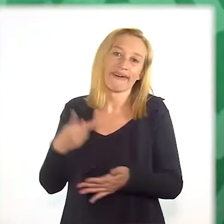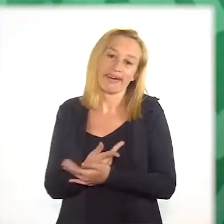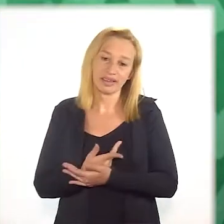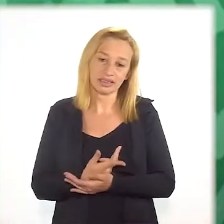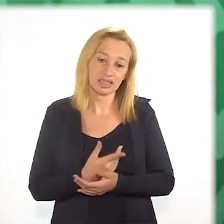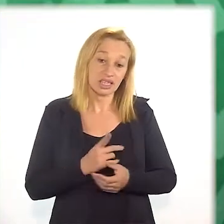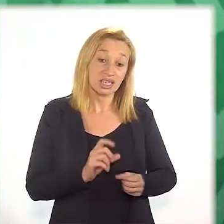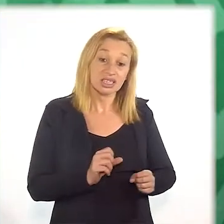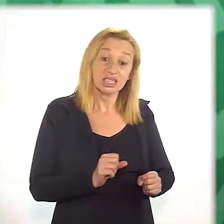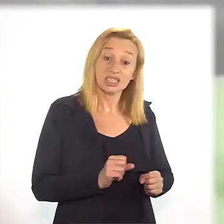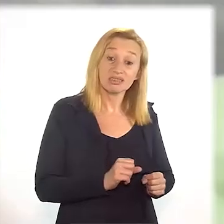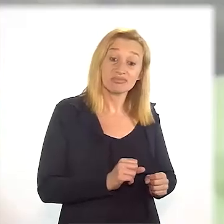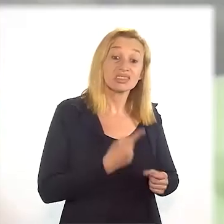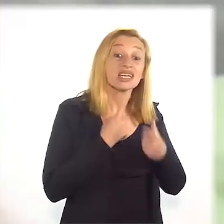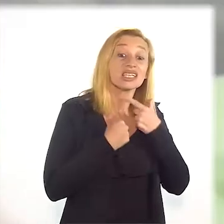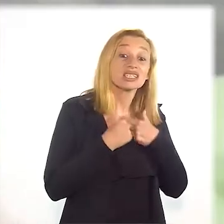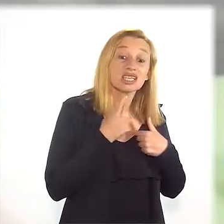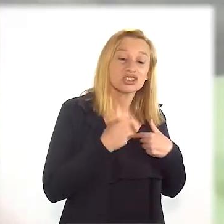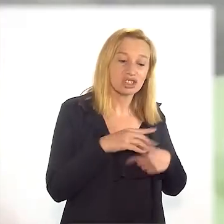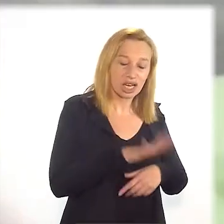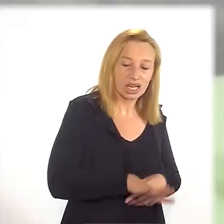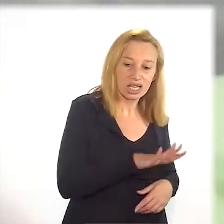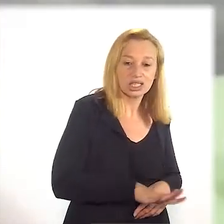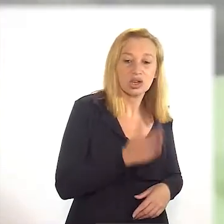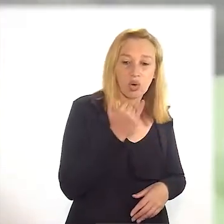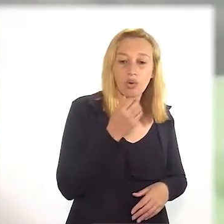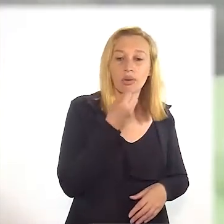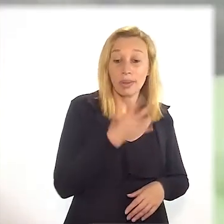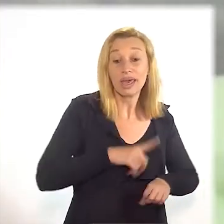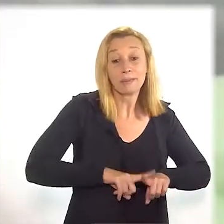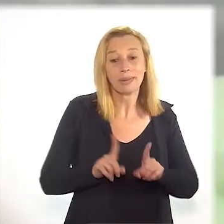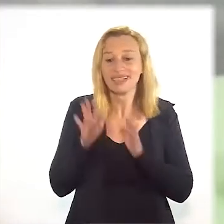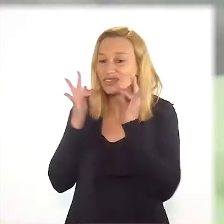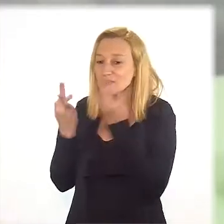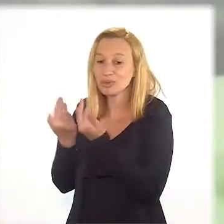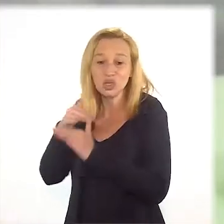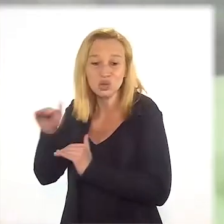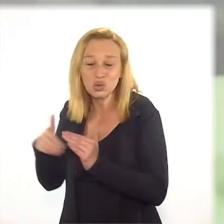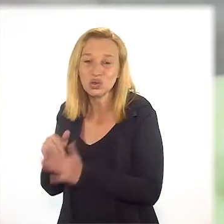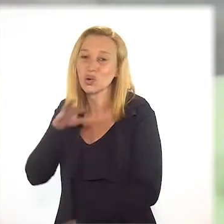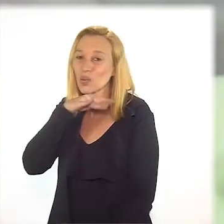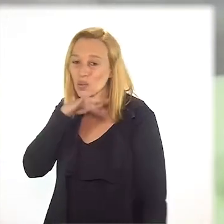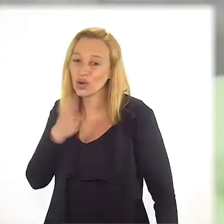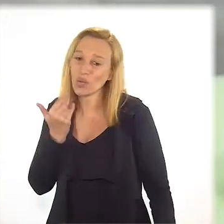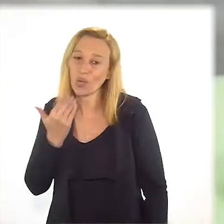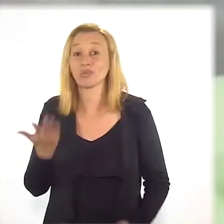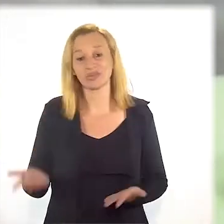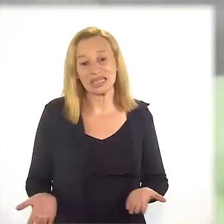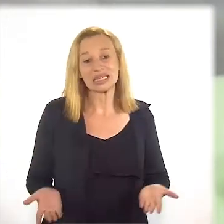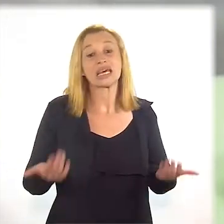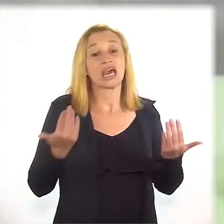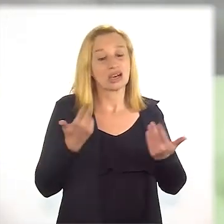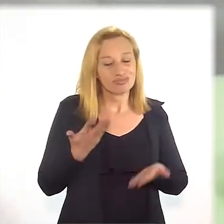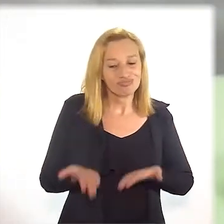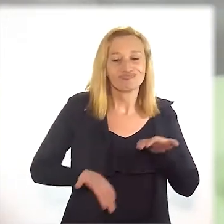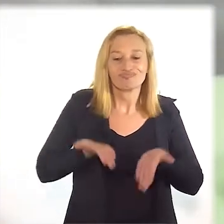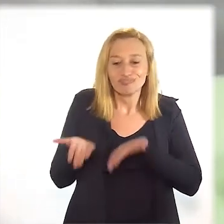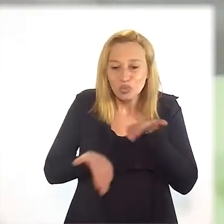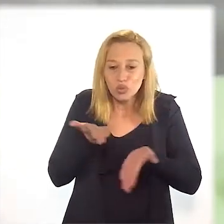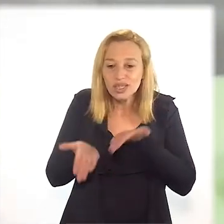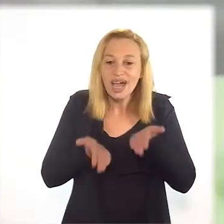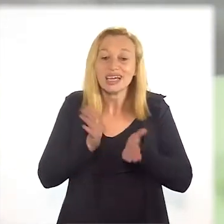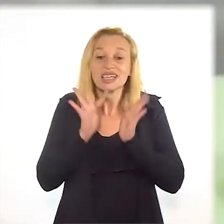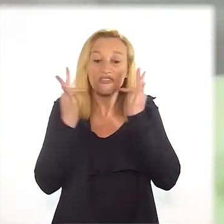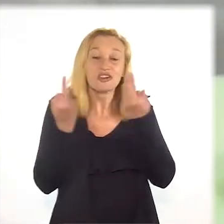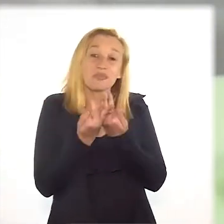força de vontade para uma criança quando a família toda come tudo errado. Então, é um trabalho realmente multidisciplinar e